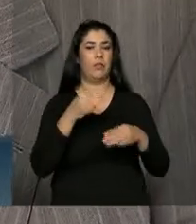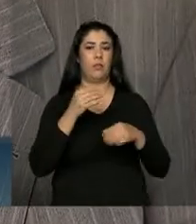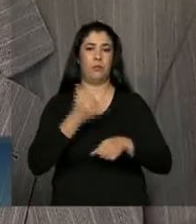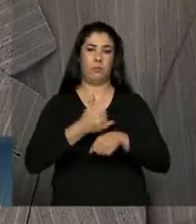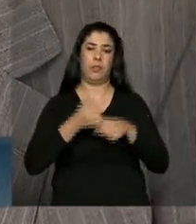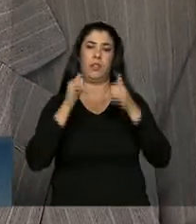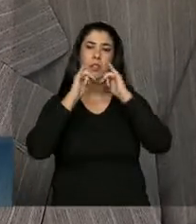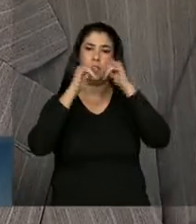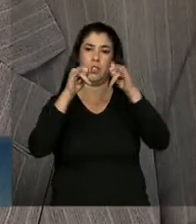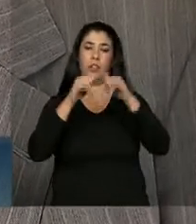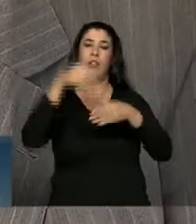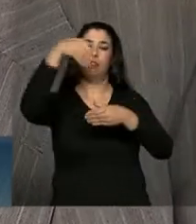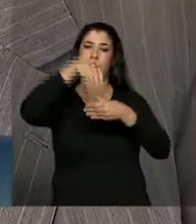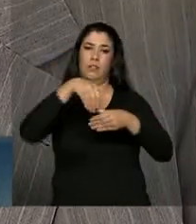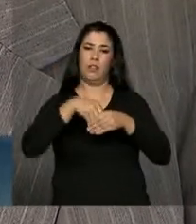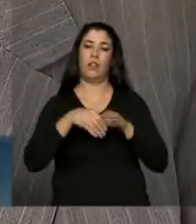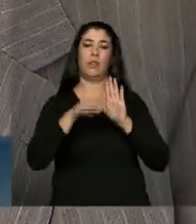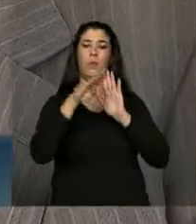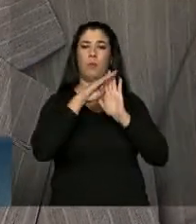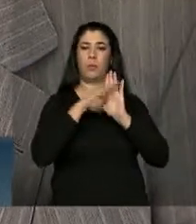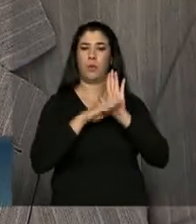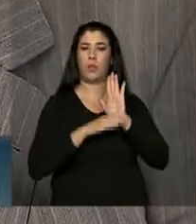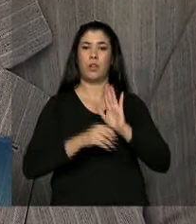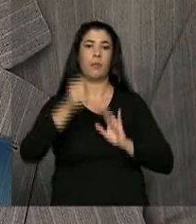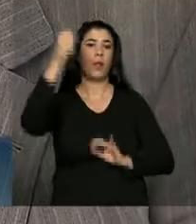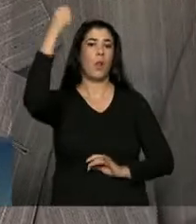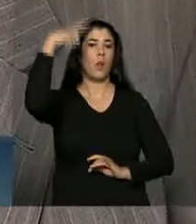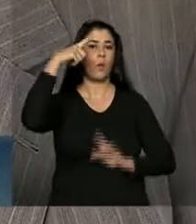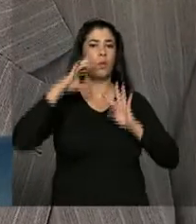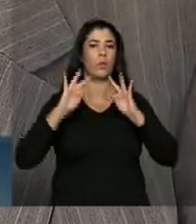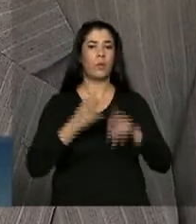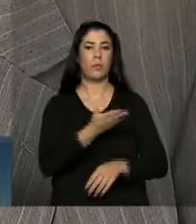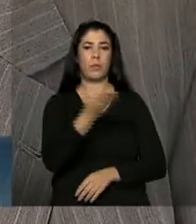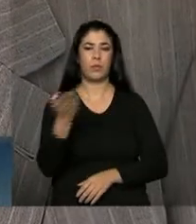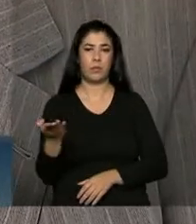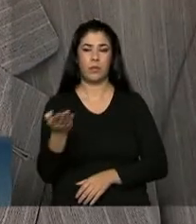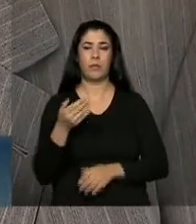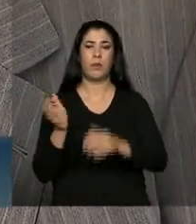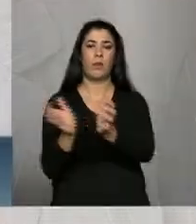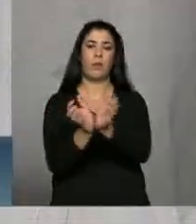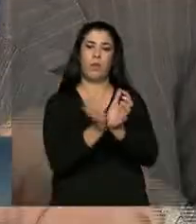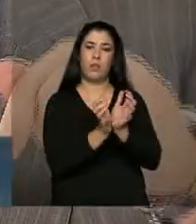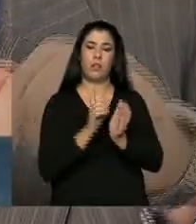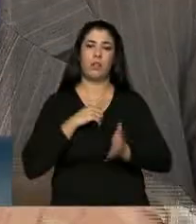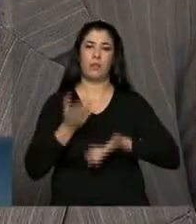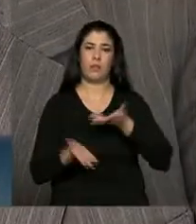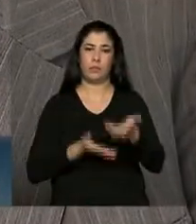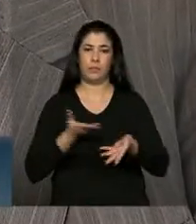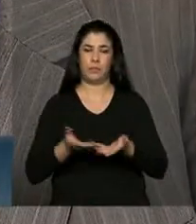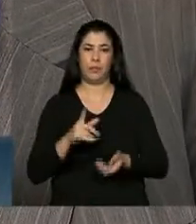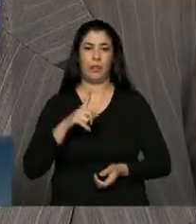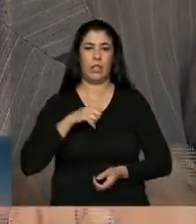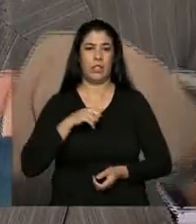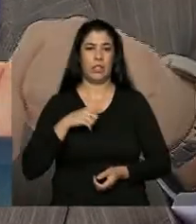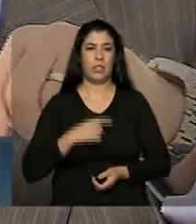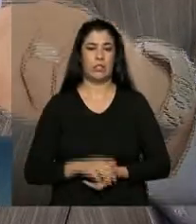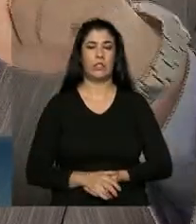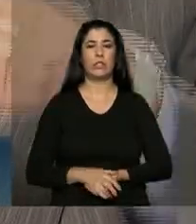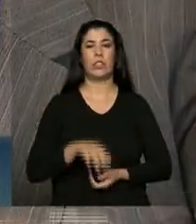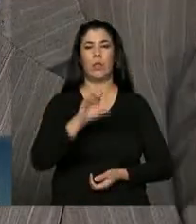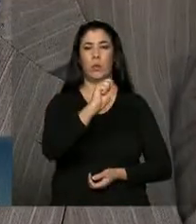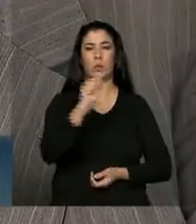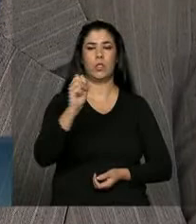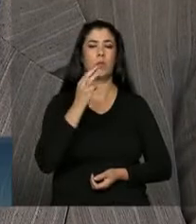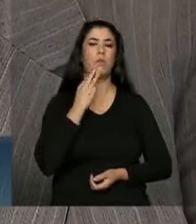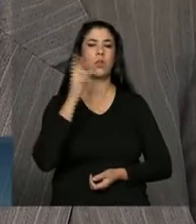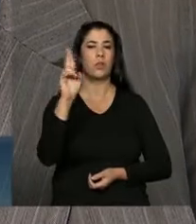cê o programa Luz Para Todos dá para cada uma das suas comunidades atendidas verdade 800 milhões de reais e